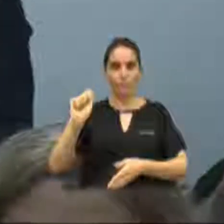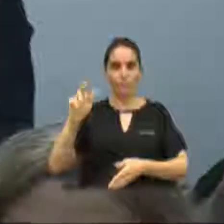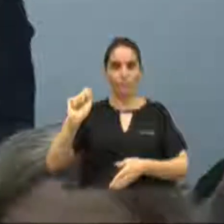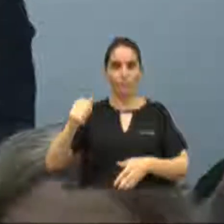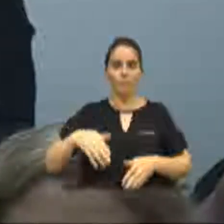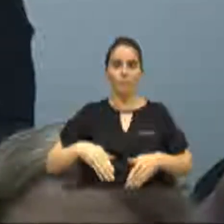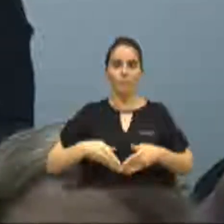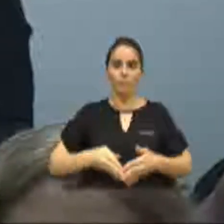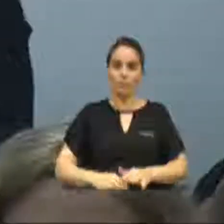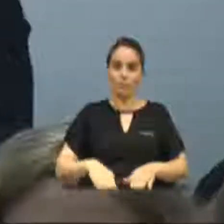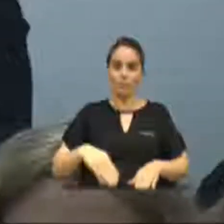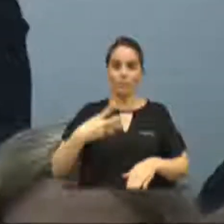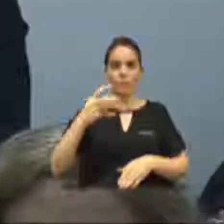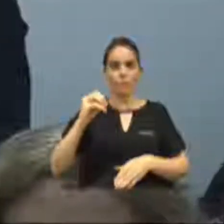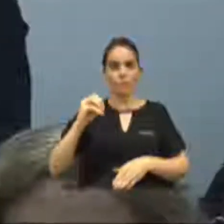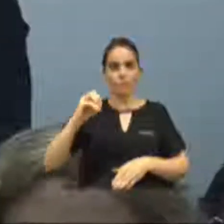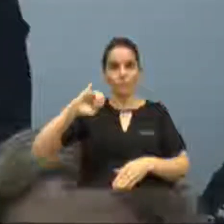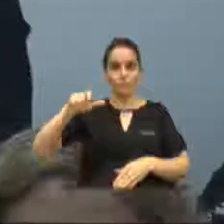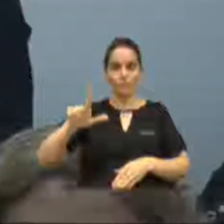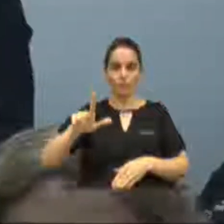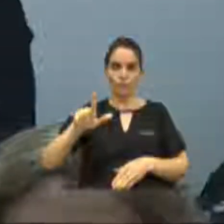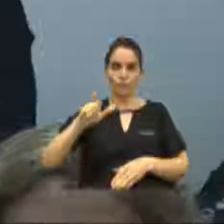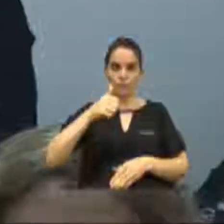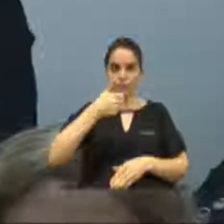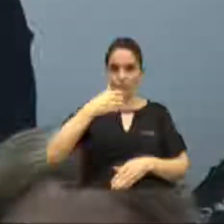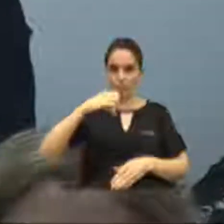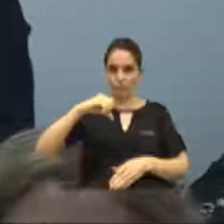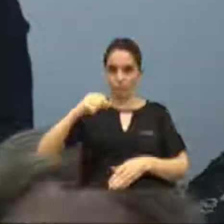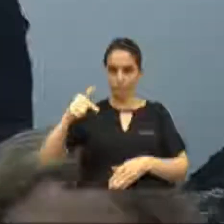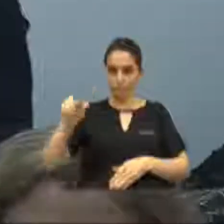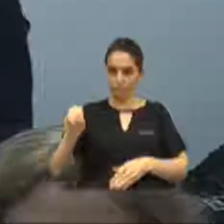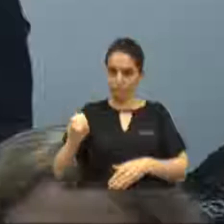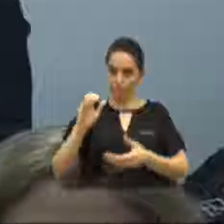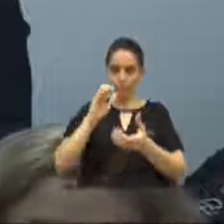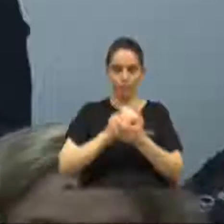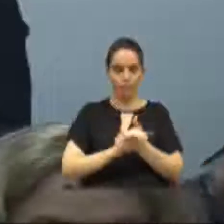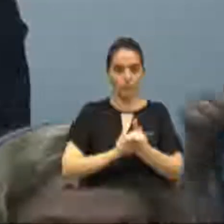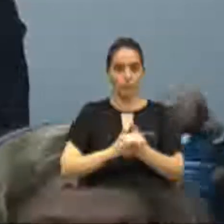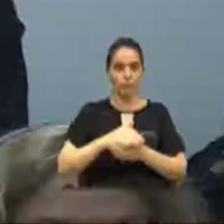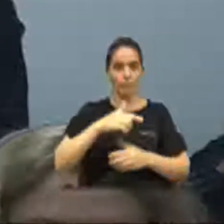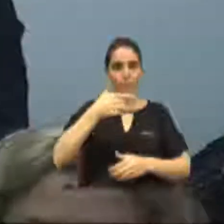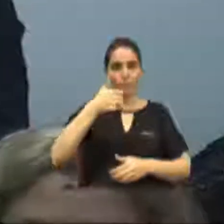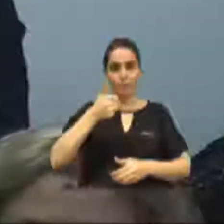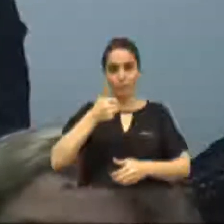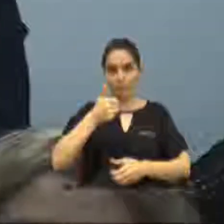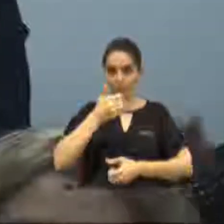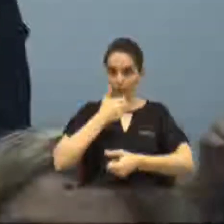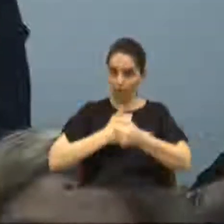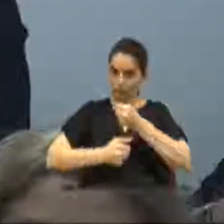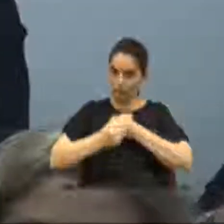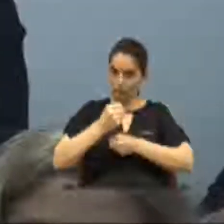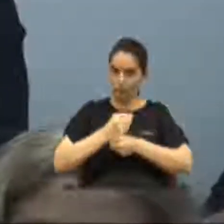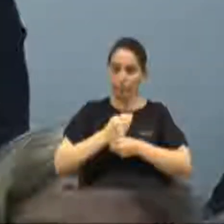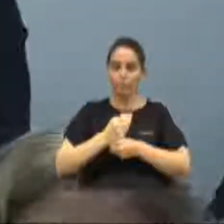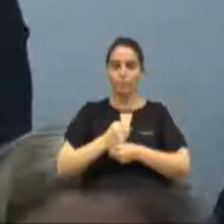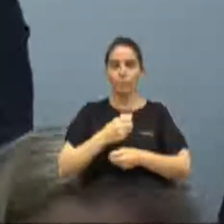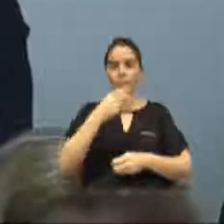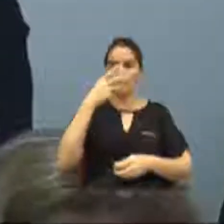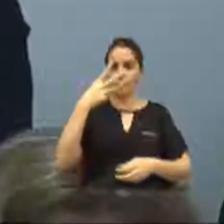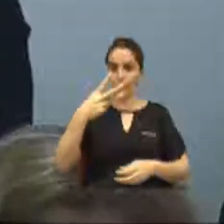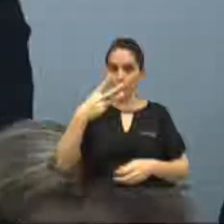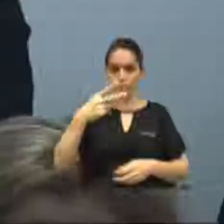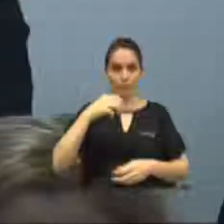de 1970, casada com Alexandre Campos há 21 anos e tem 3 filhas, Ana Clara, Débora